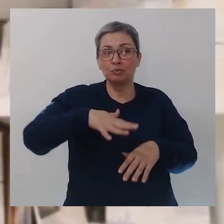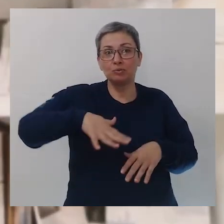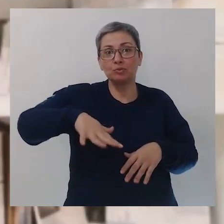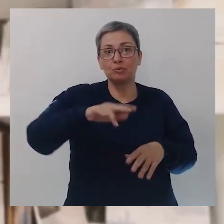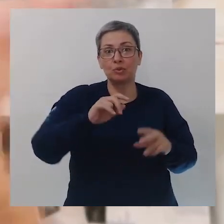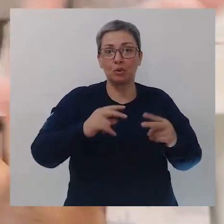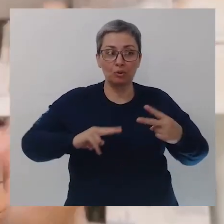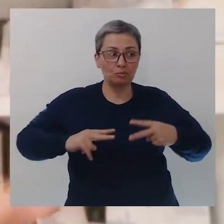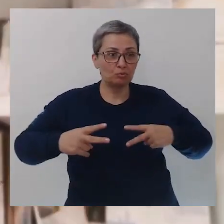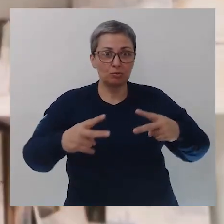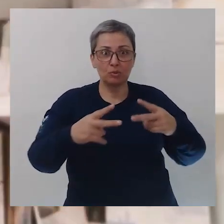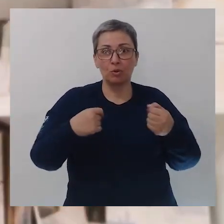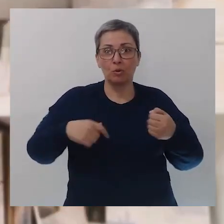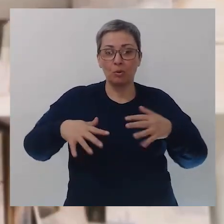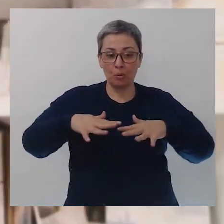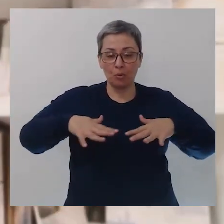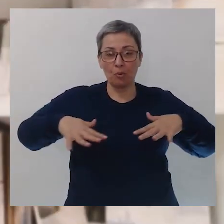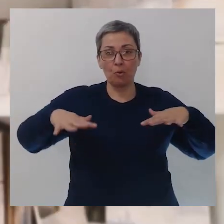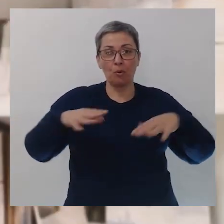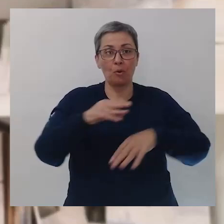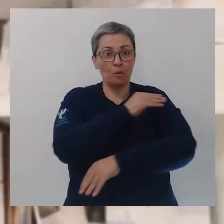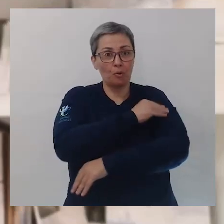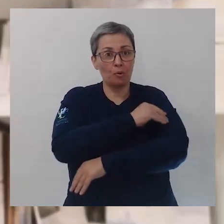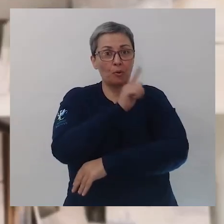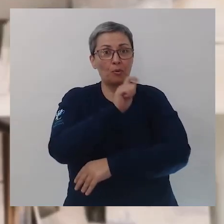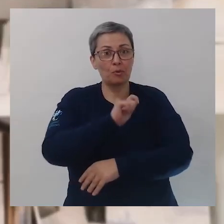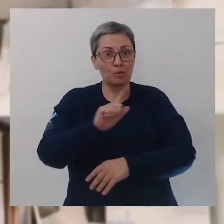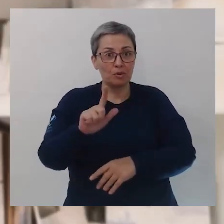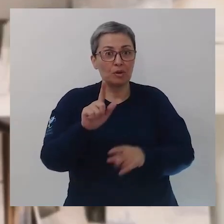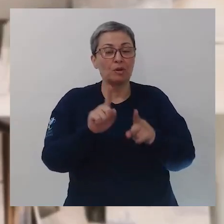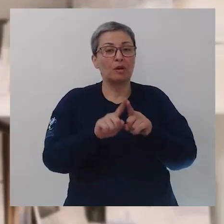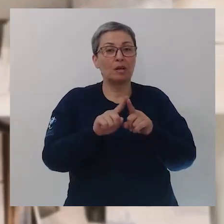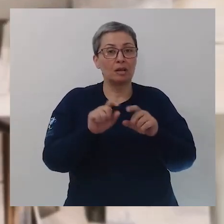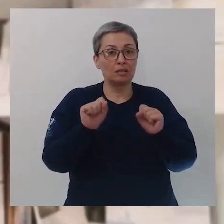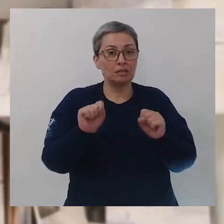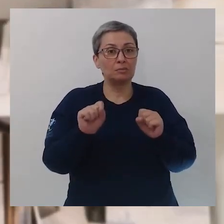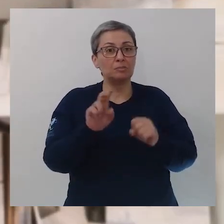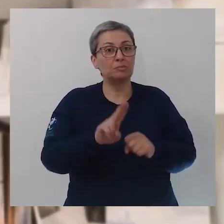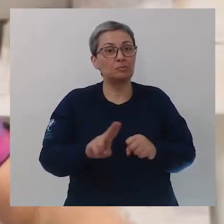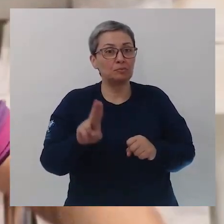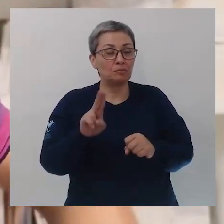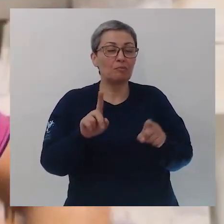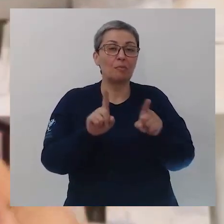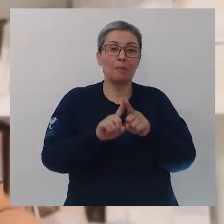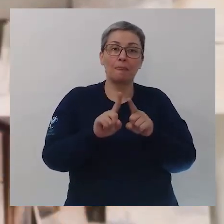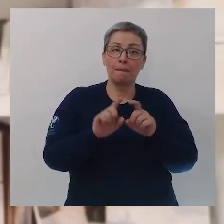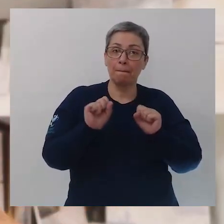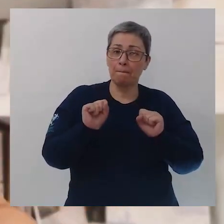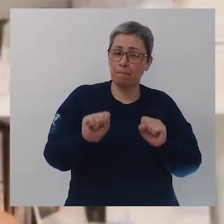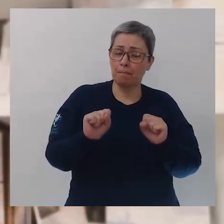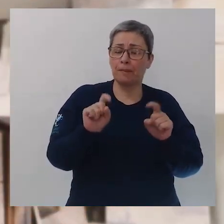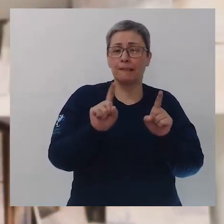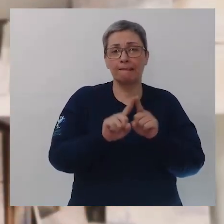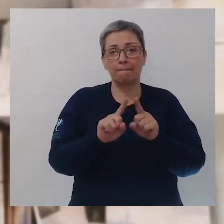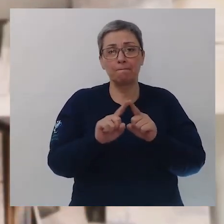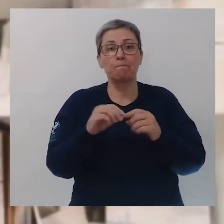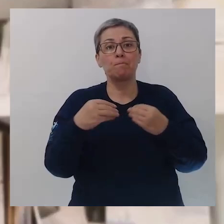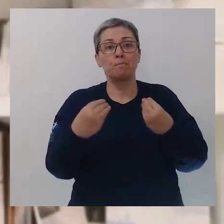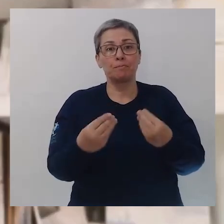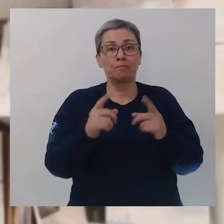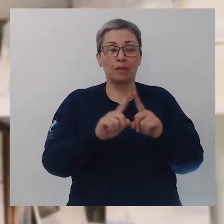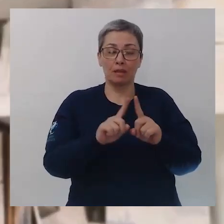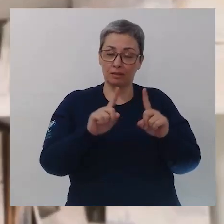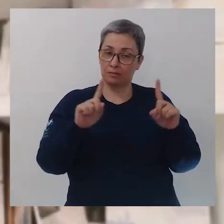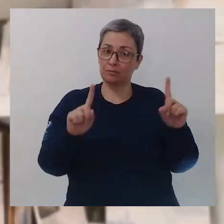em ambientes compartilhando espaço, usar o álcool gel sempre que possível e também, dentro das